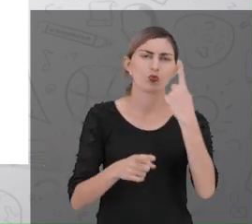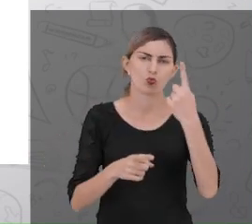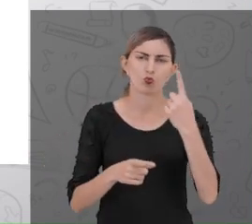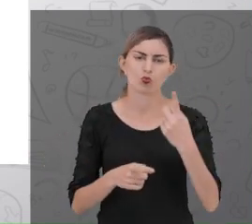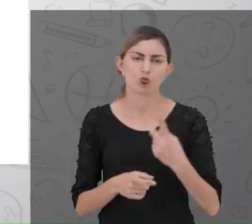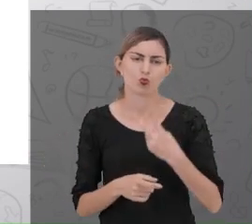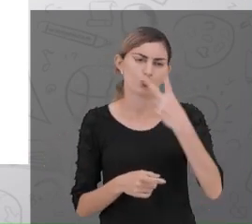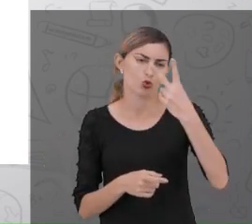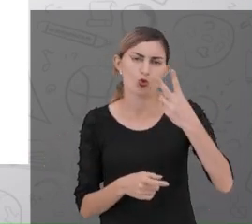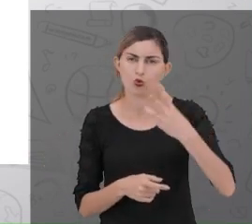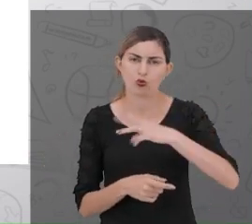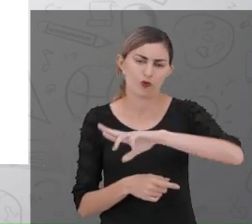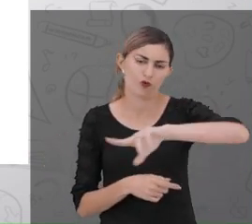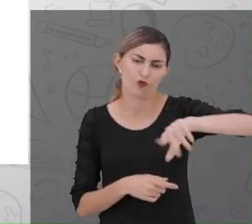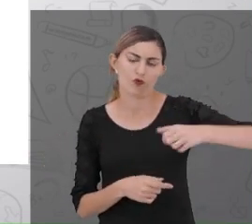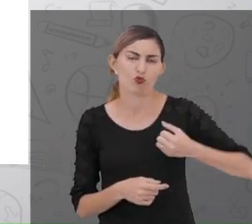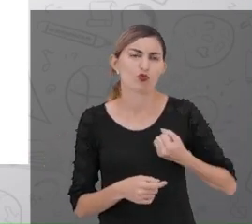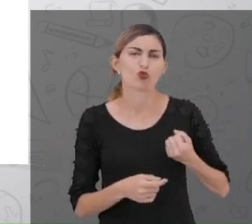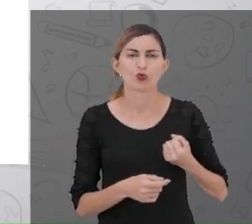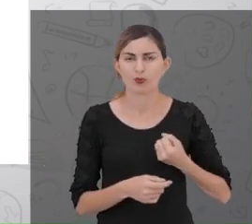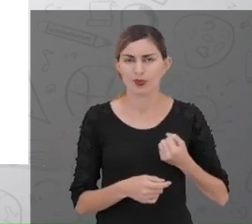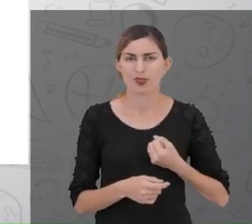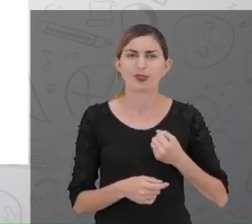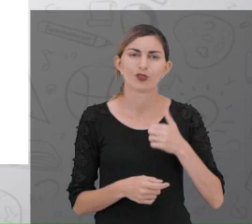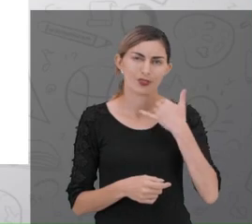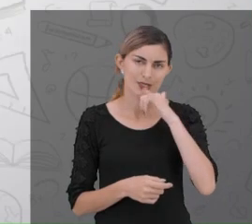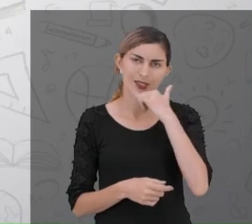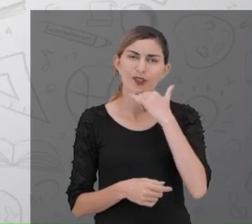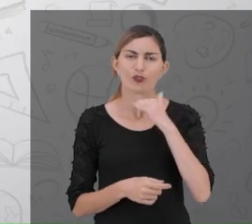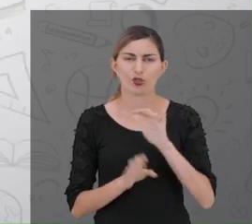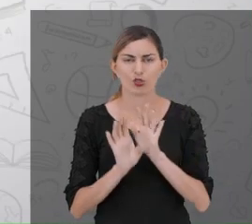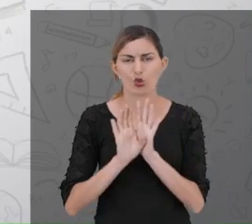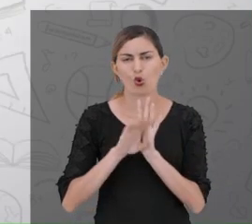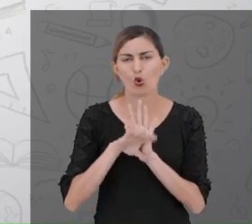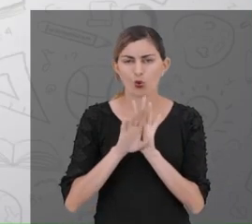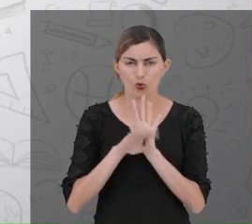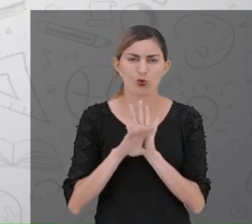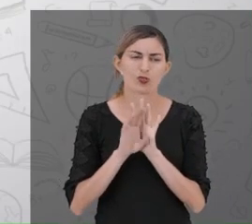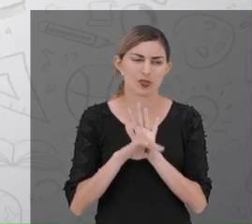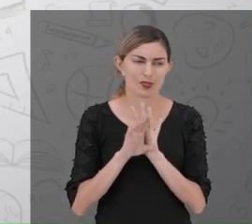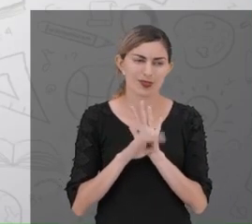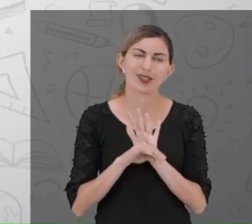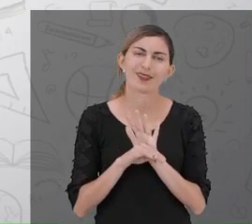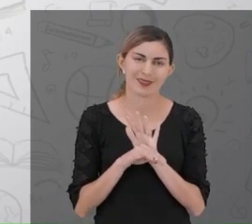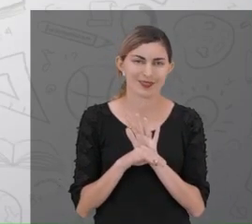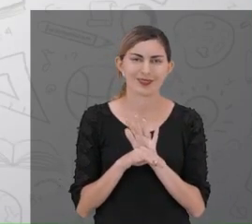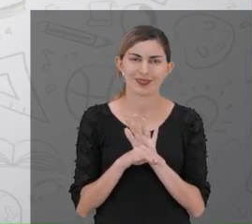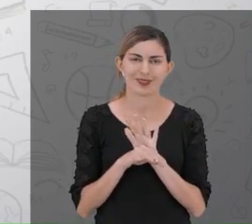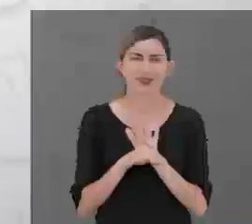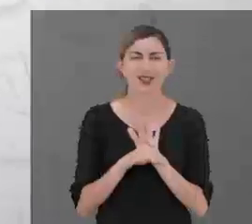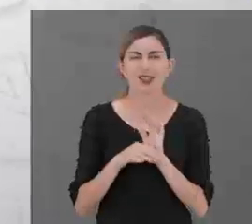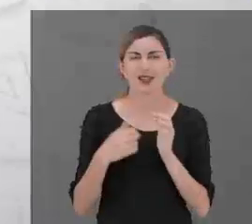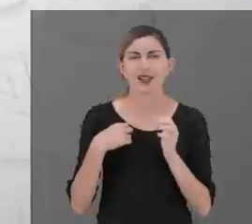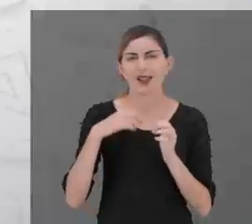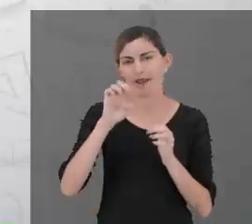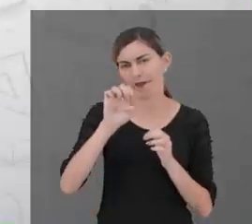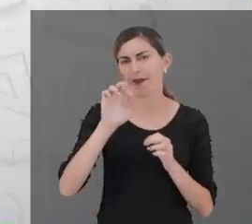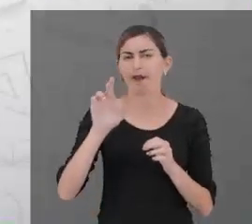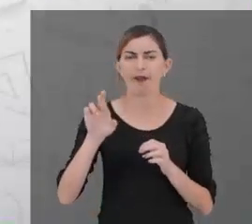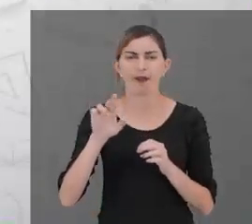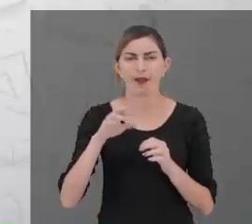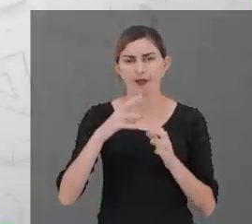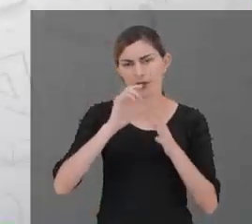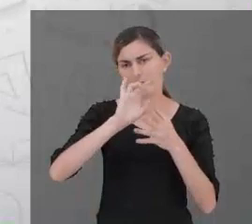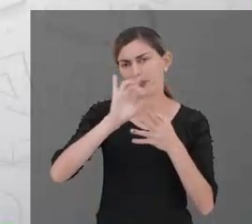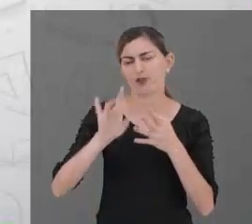cliente tem um ou vários telefones. Com os conceitos do modelo ER já muito